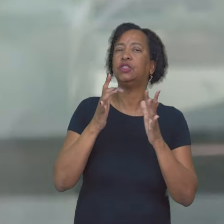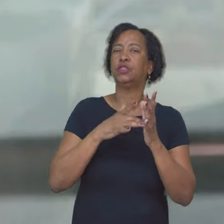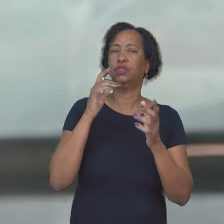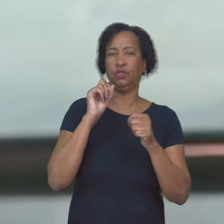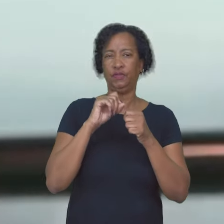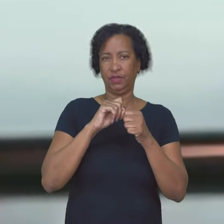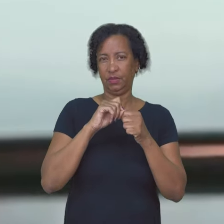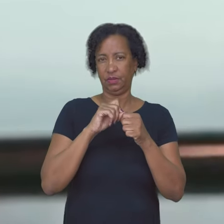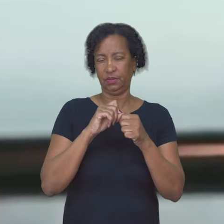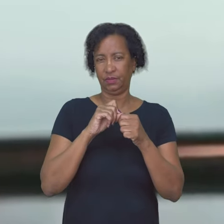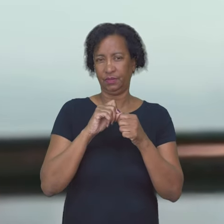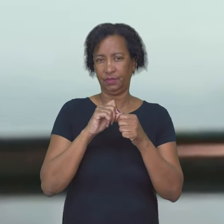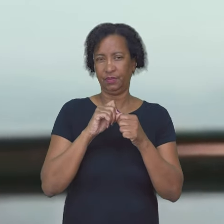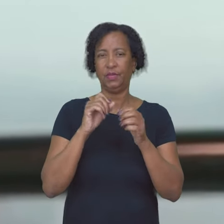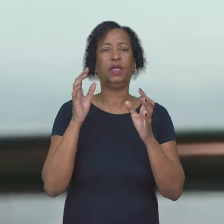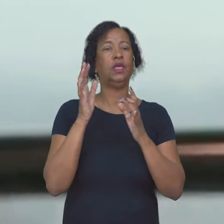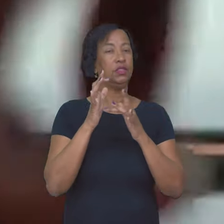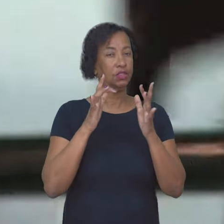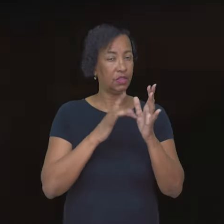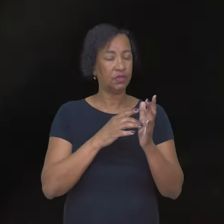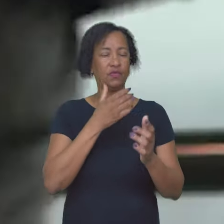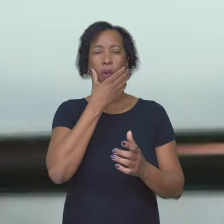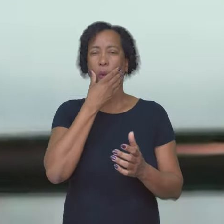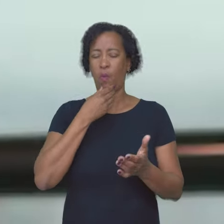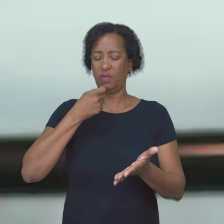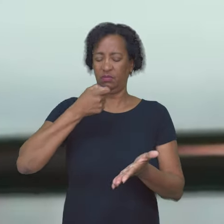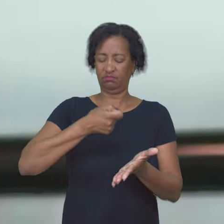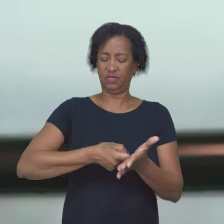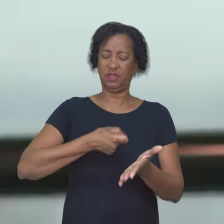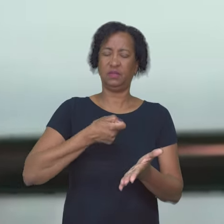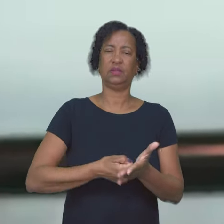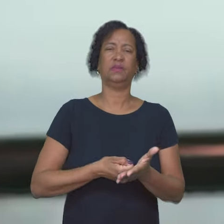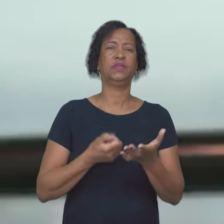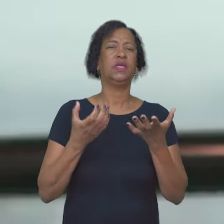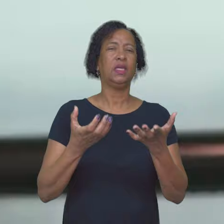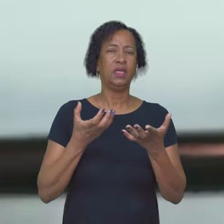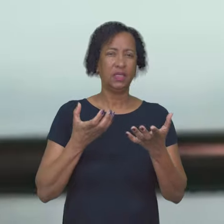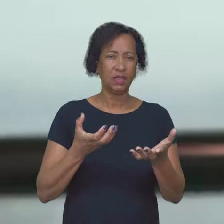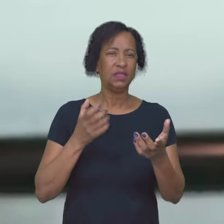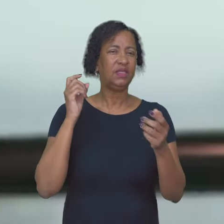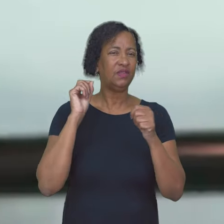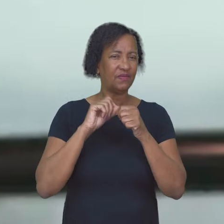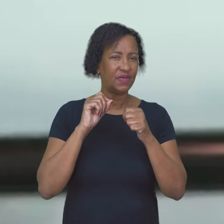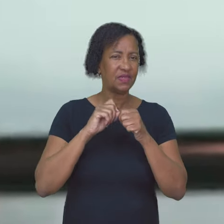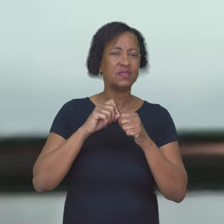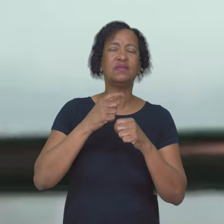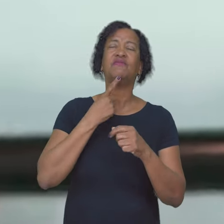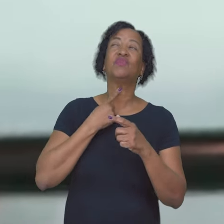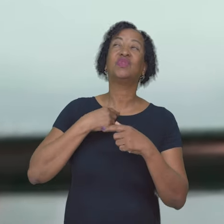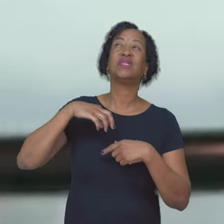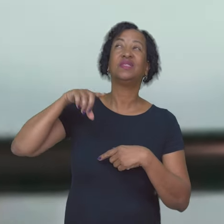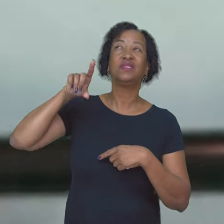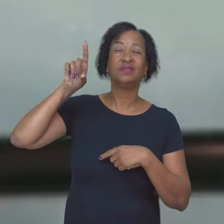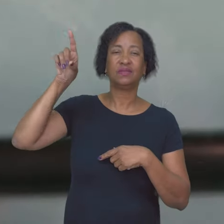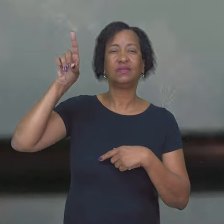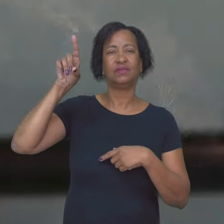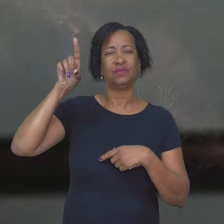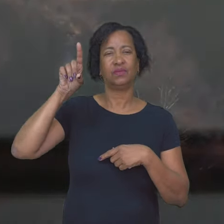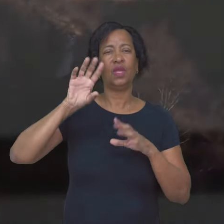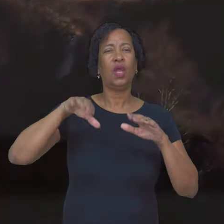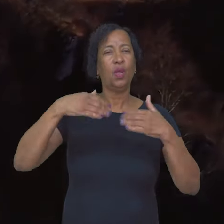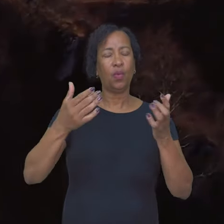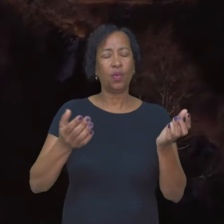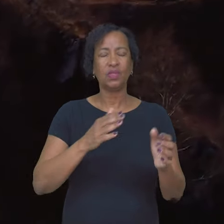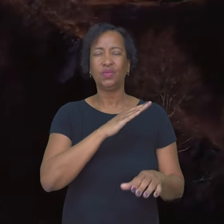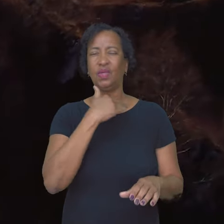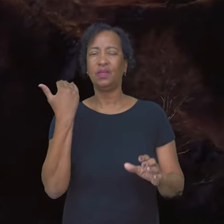fizesse Jesus foi um homem muito determinado ele queria Executar a obra que o pai lhe tinha confiado Quando Jesus Morreu